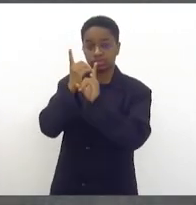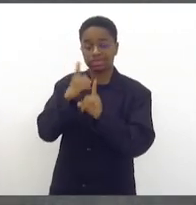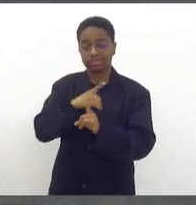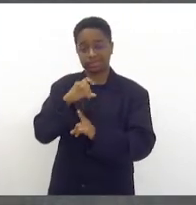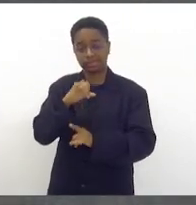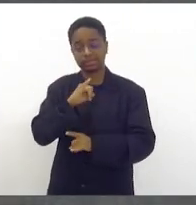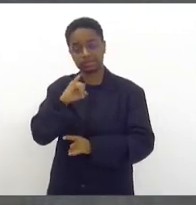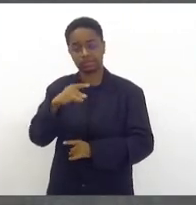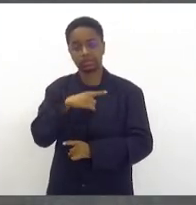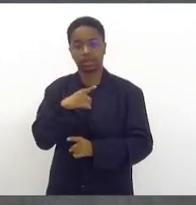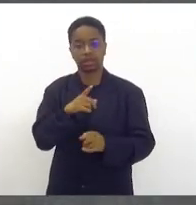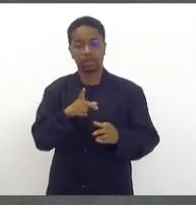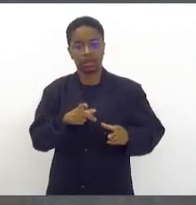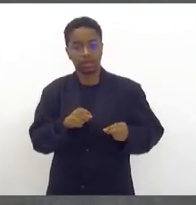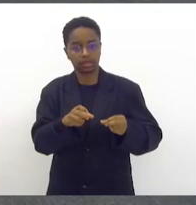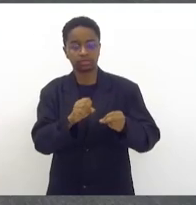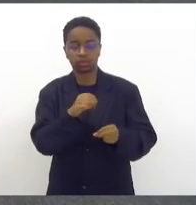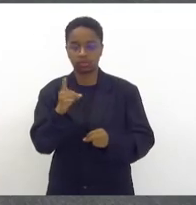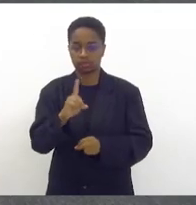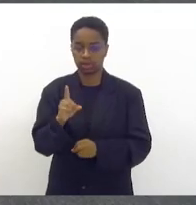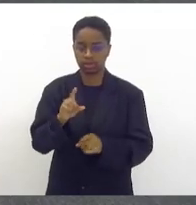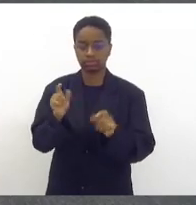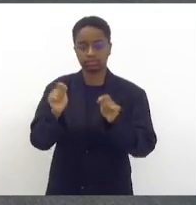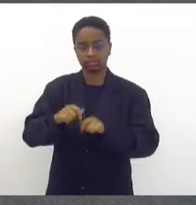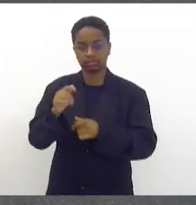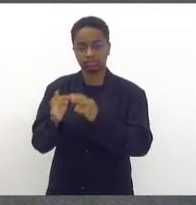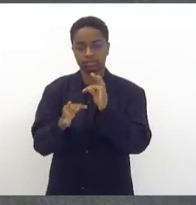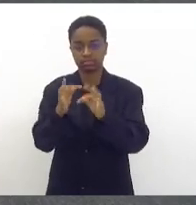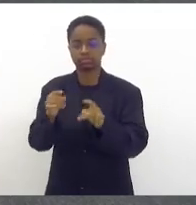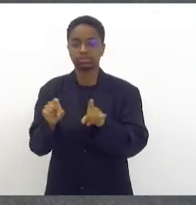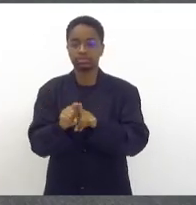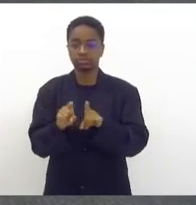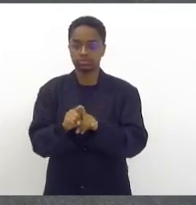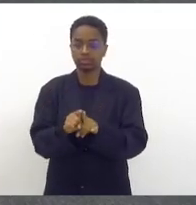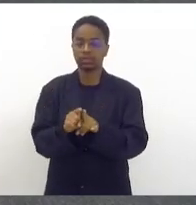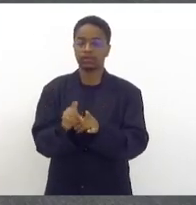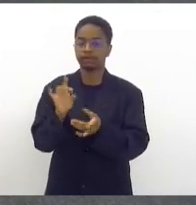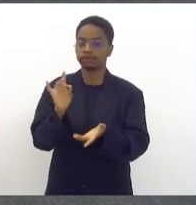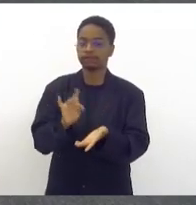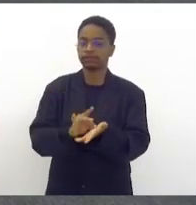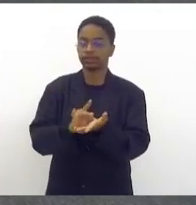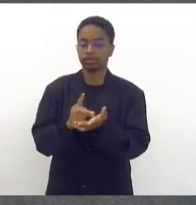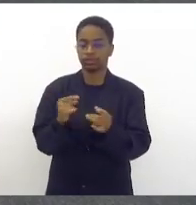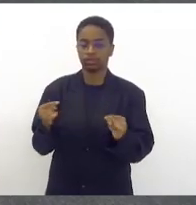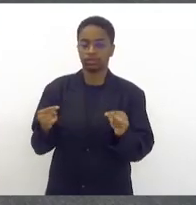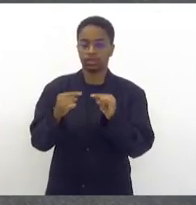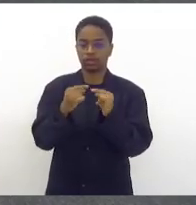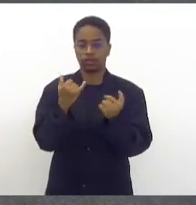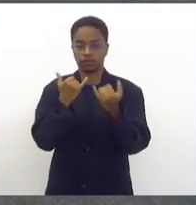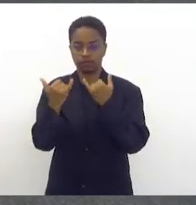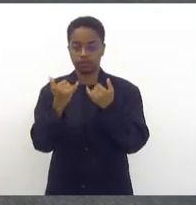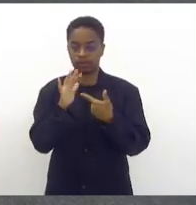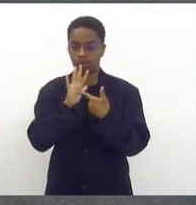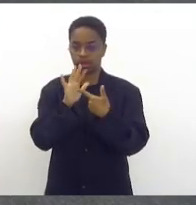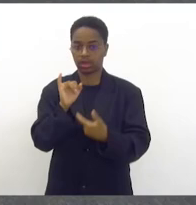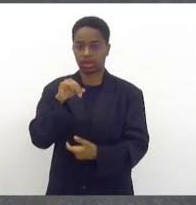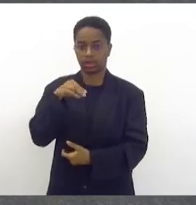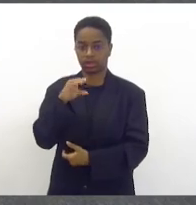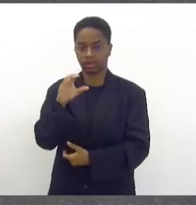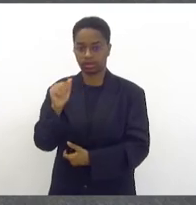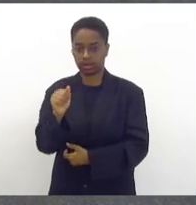e possa tratar. Mas o fato é, senhor presidente, hoje, de acordo com dados apresentados pelo INCA,